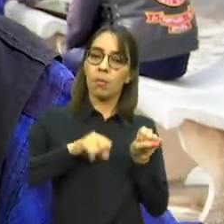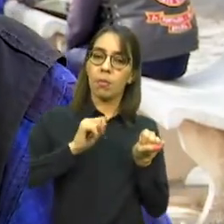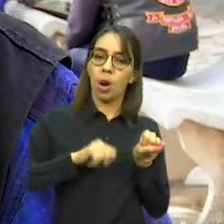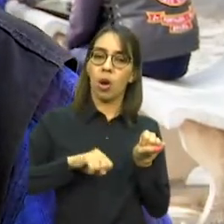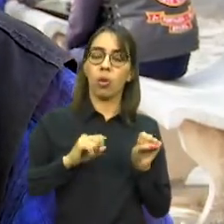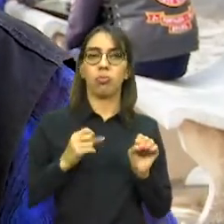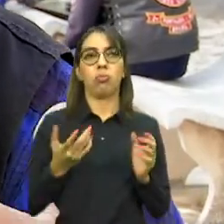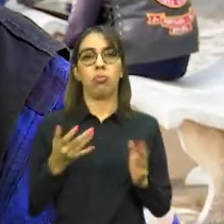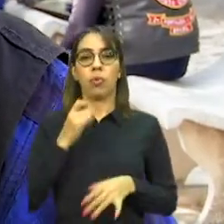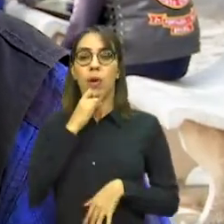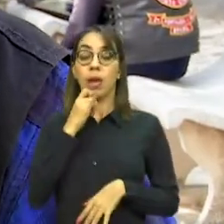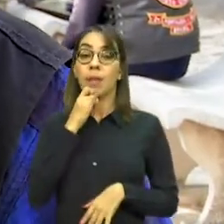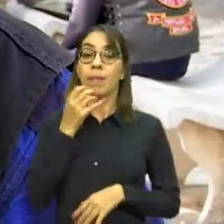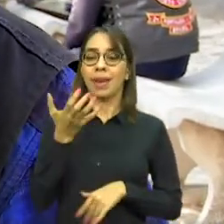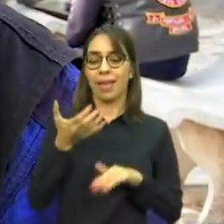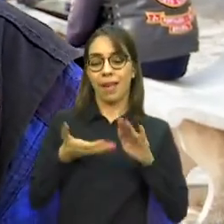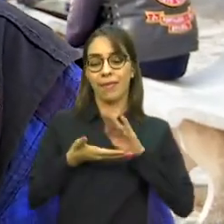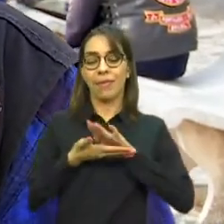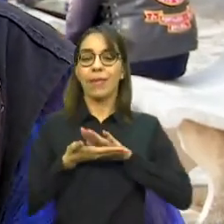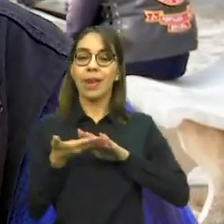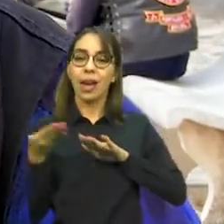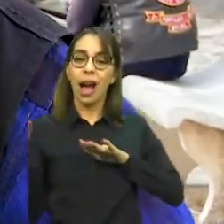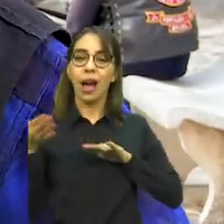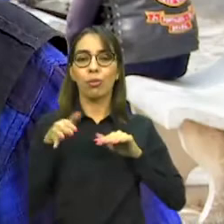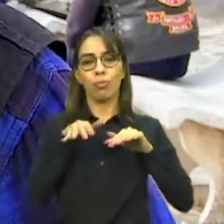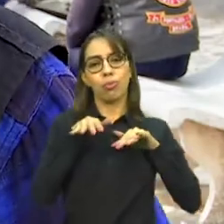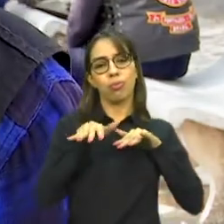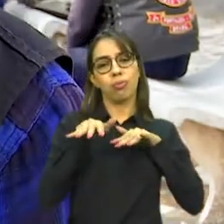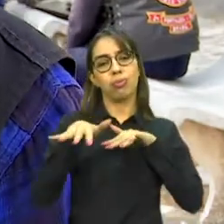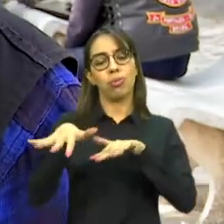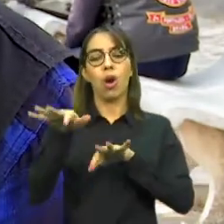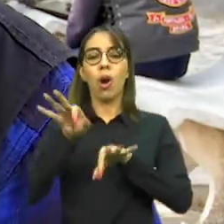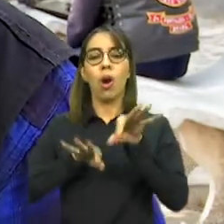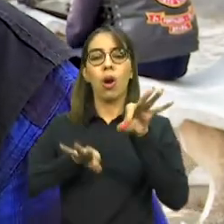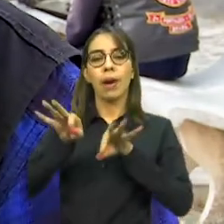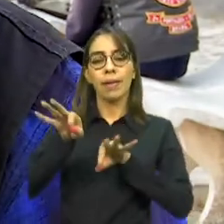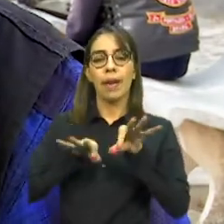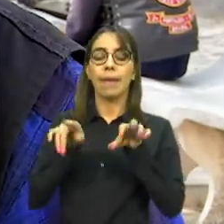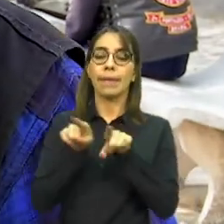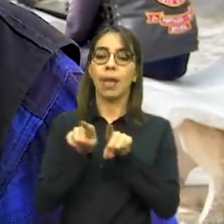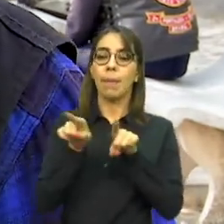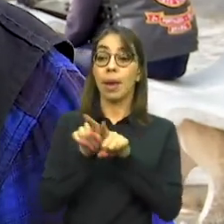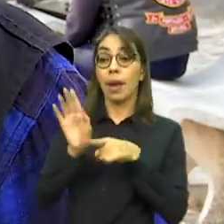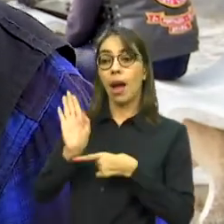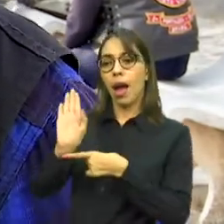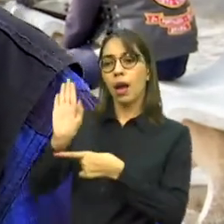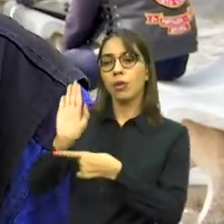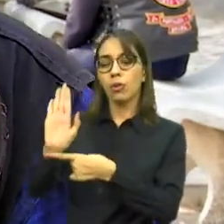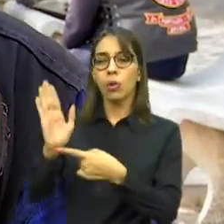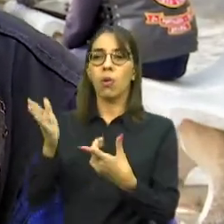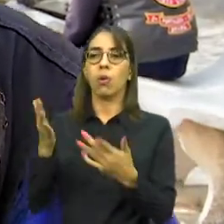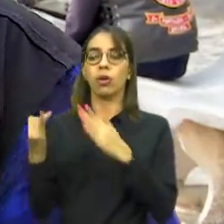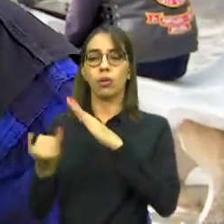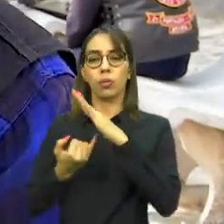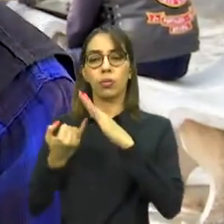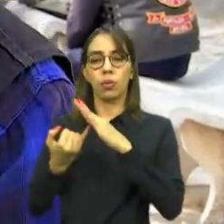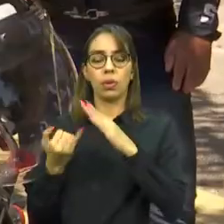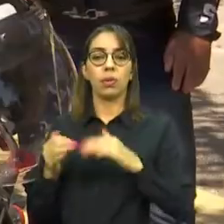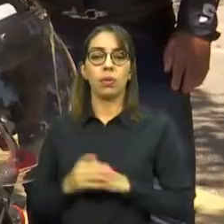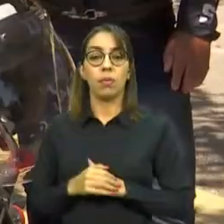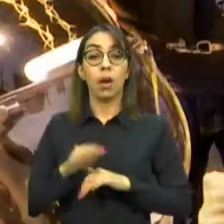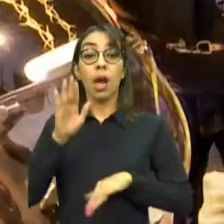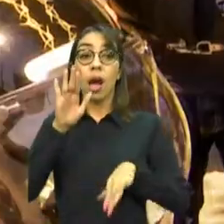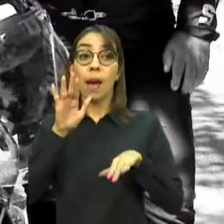de viagens, comboios, ajudas filantrópicas, né? E principalmente um irmão cuidar do